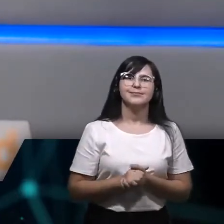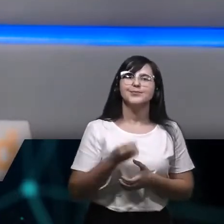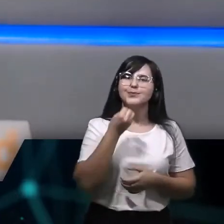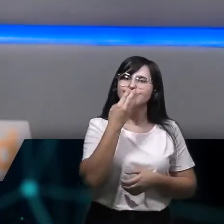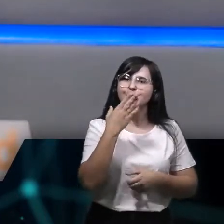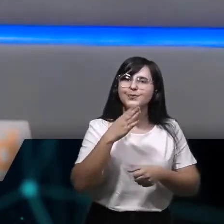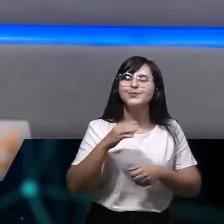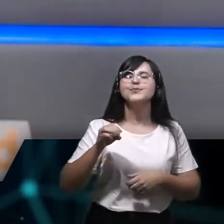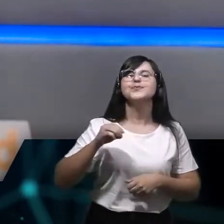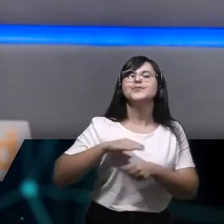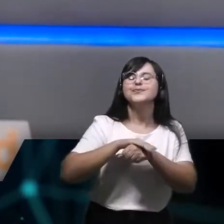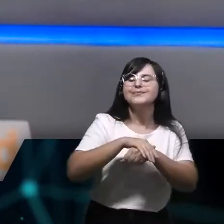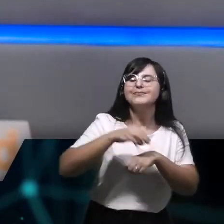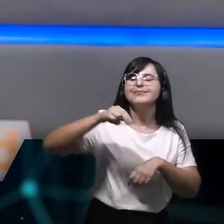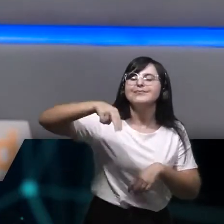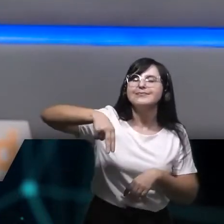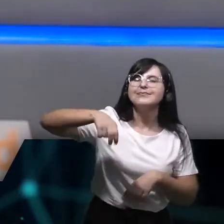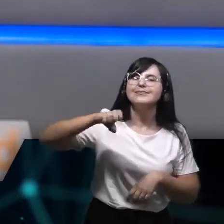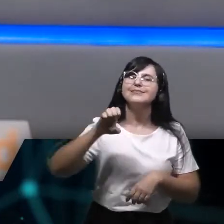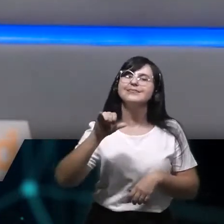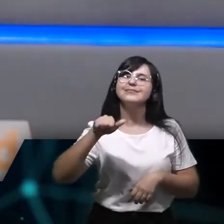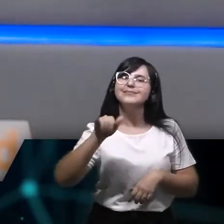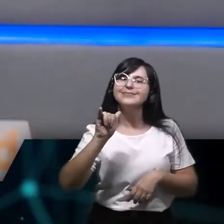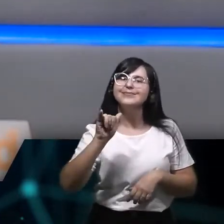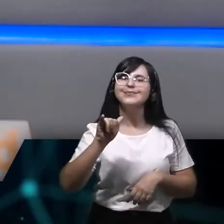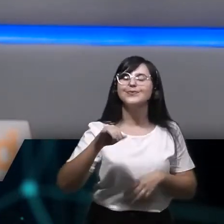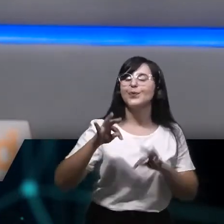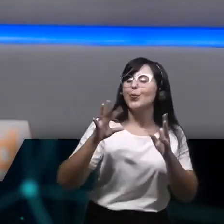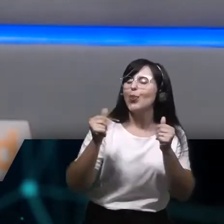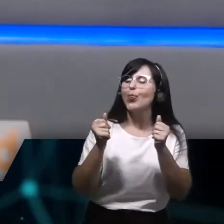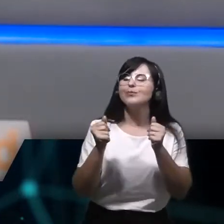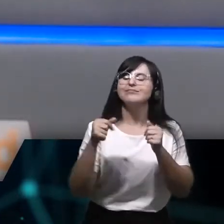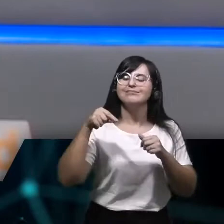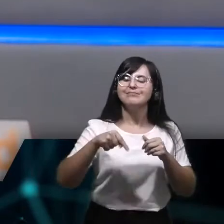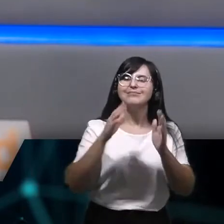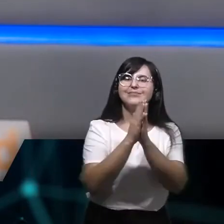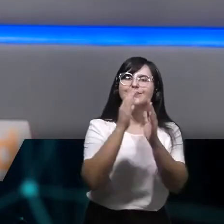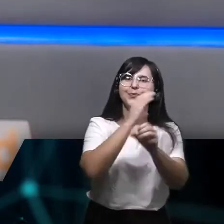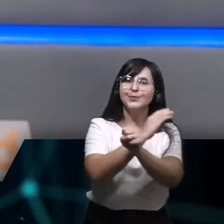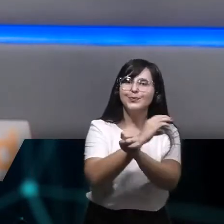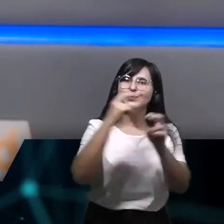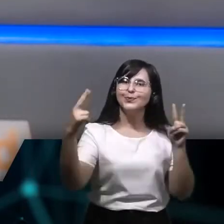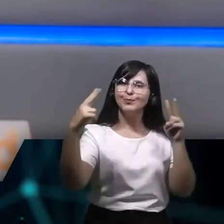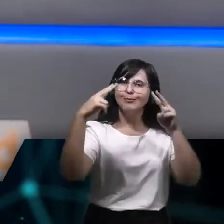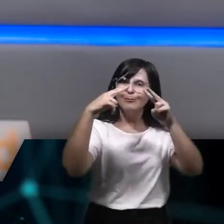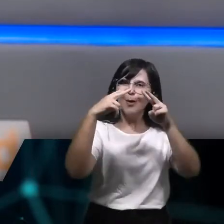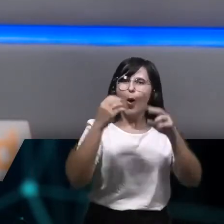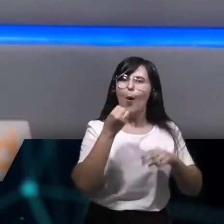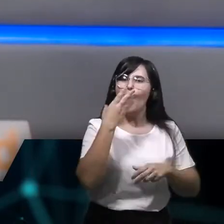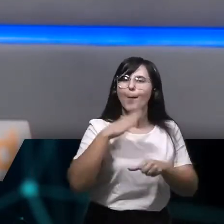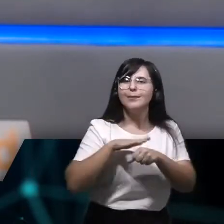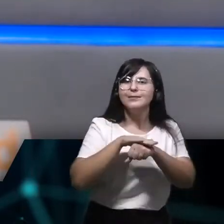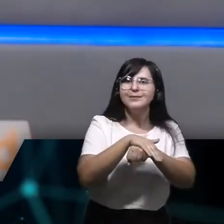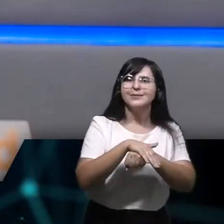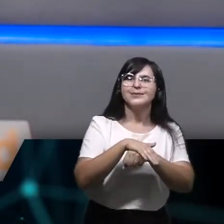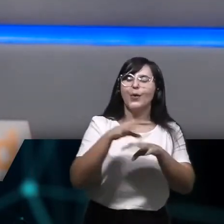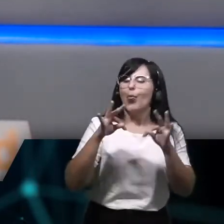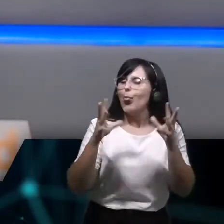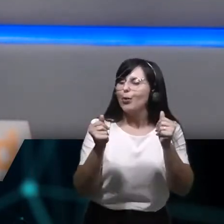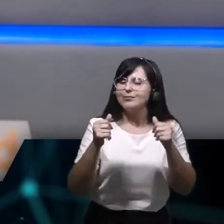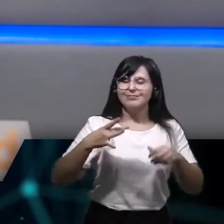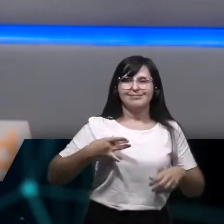Boa noite, Ney. Boa noite a todos do Santa Cruz Online. Boa noite os